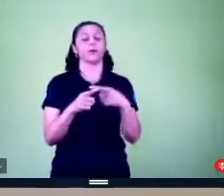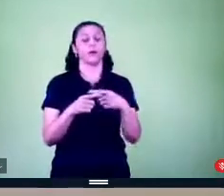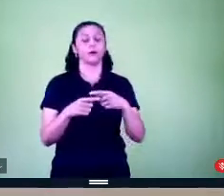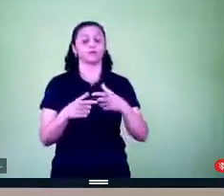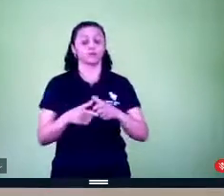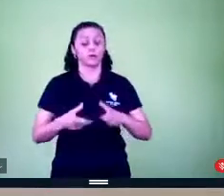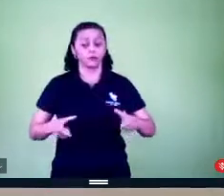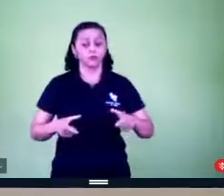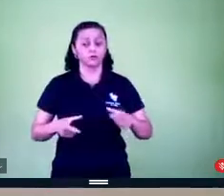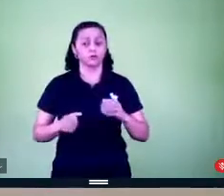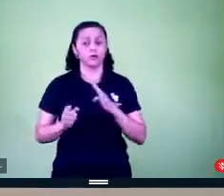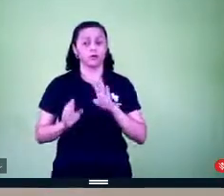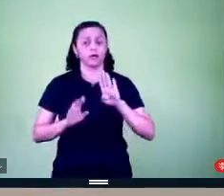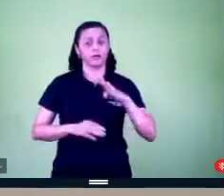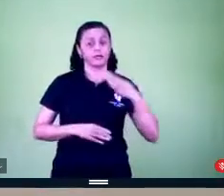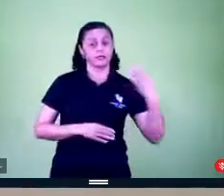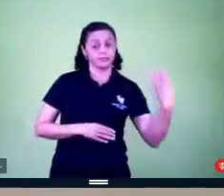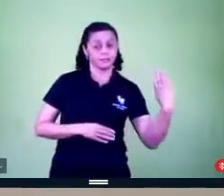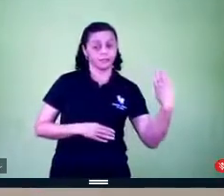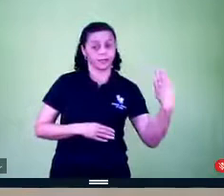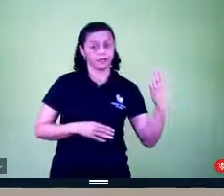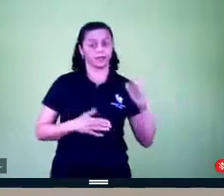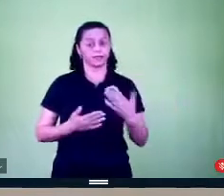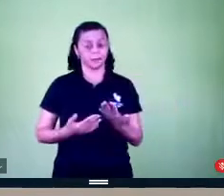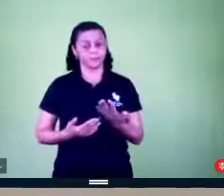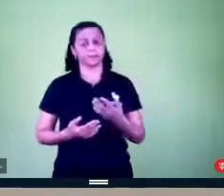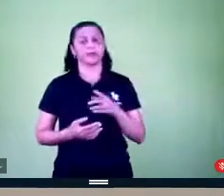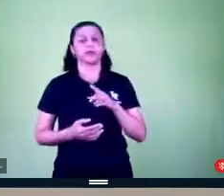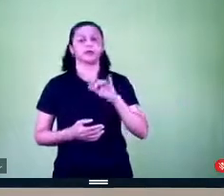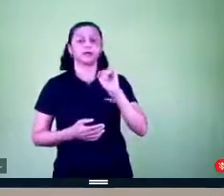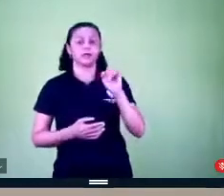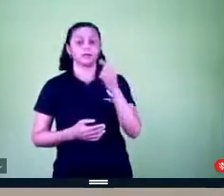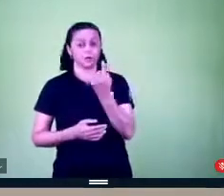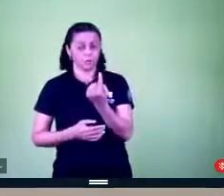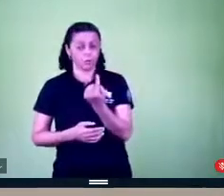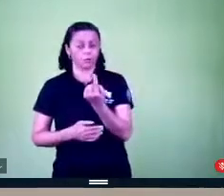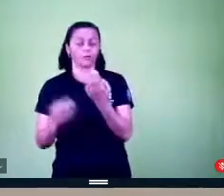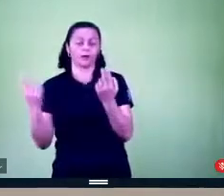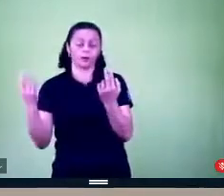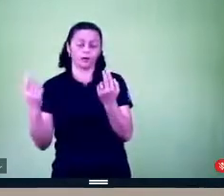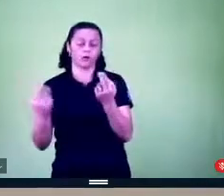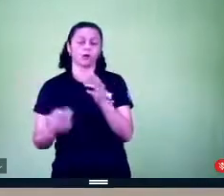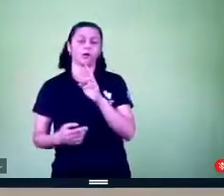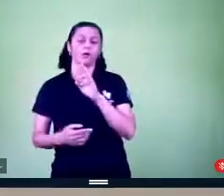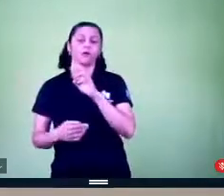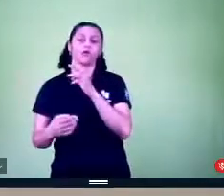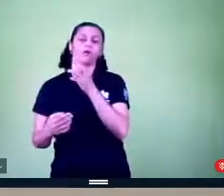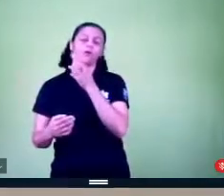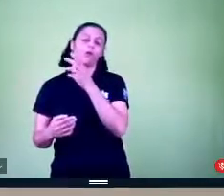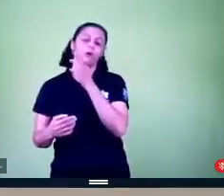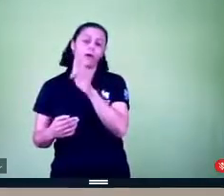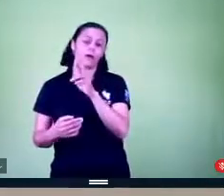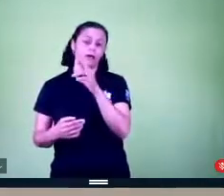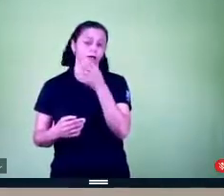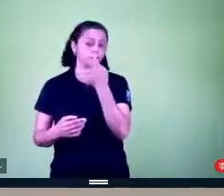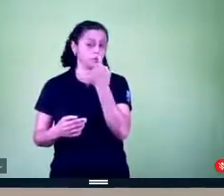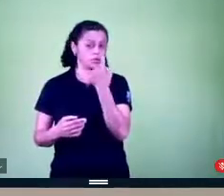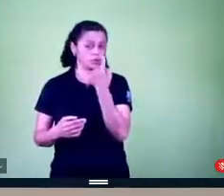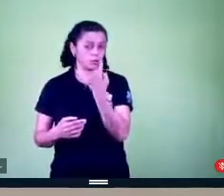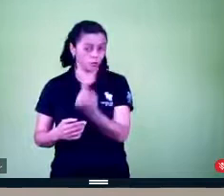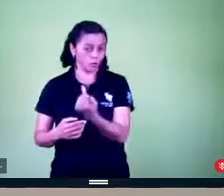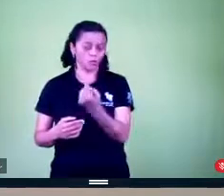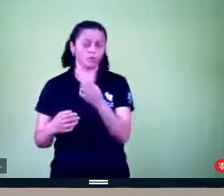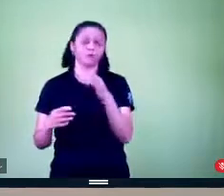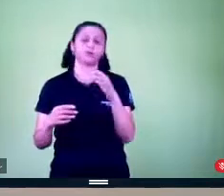igual ao resistor oposto, o outro resistor, dividido pela soma, vezes a corrente total. Se eu fizer a mesma análise